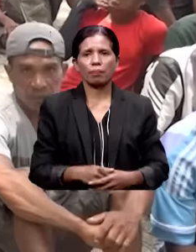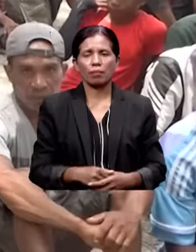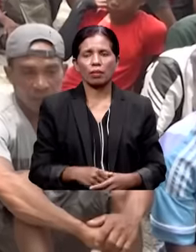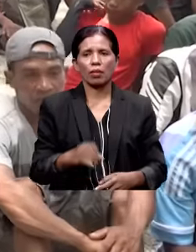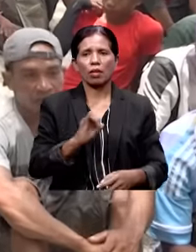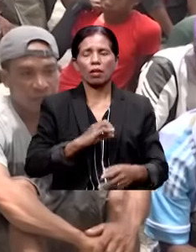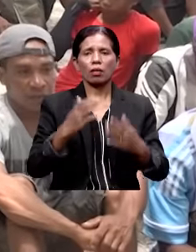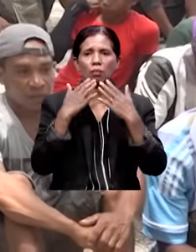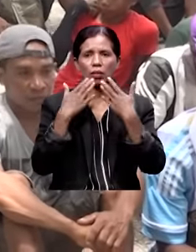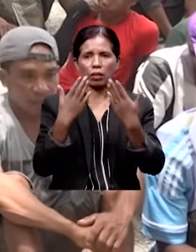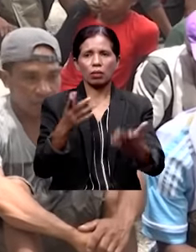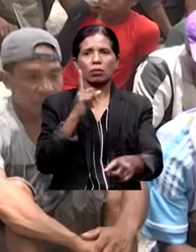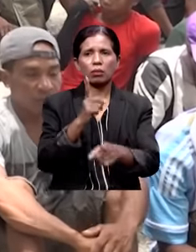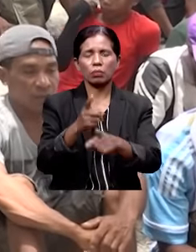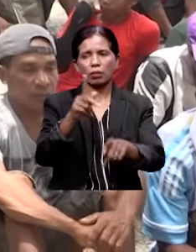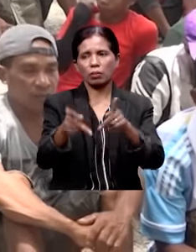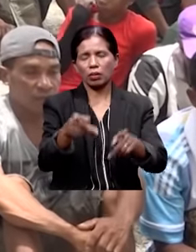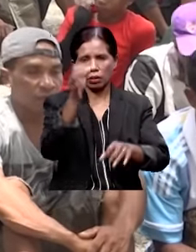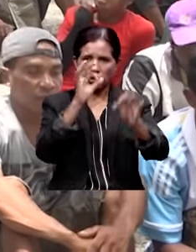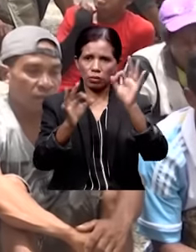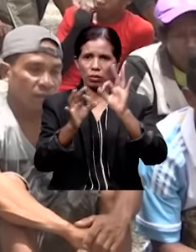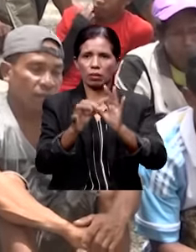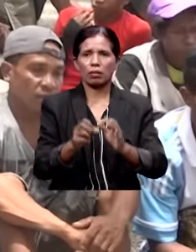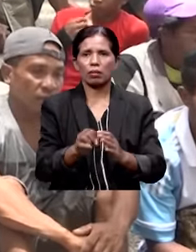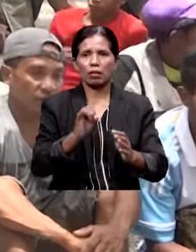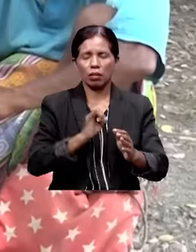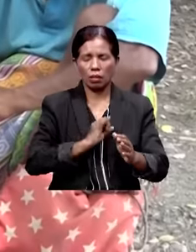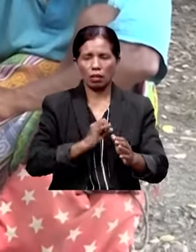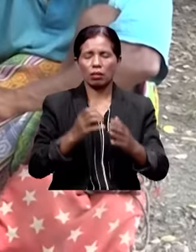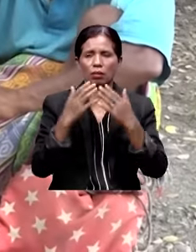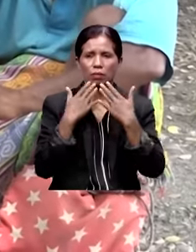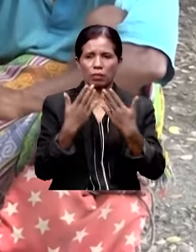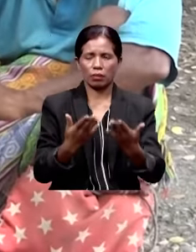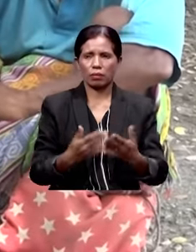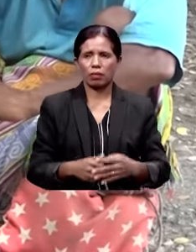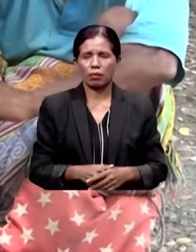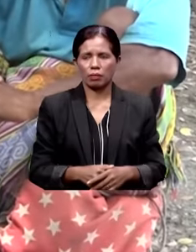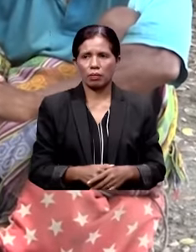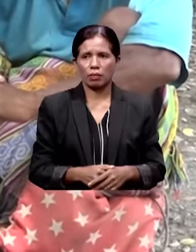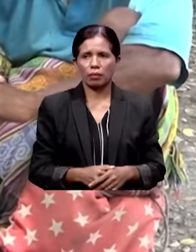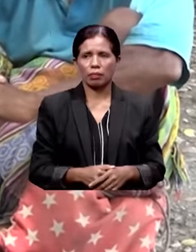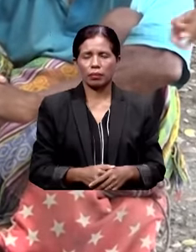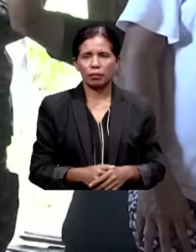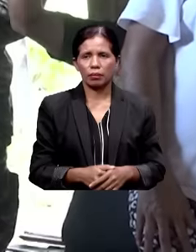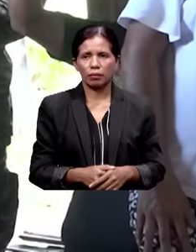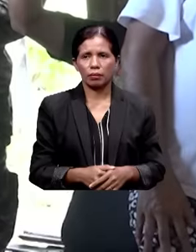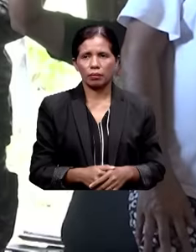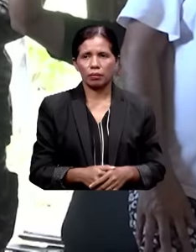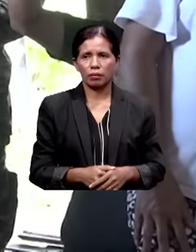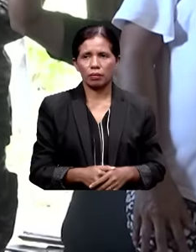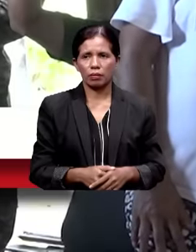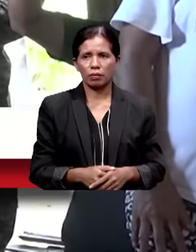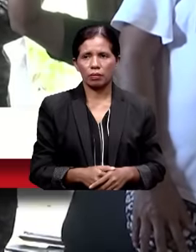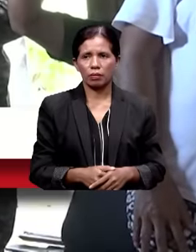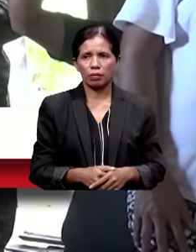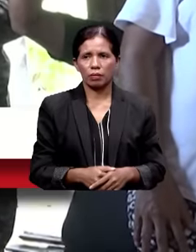bem minha confiança. Essa nana, a você agradeço na mãe, que é um vale de eu, lá expresso em mim. Ao se